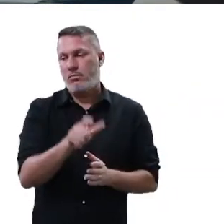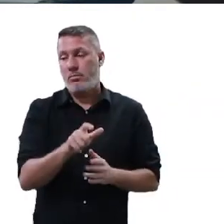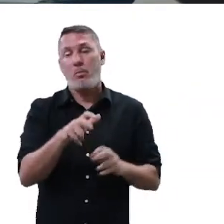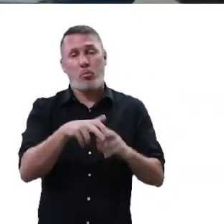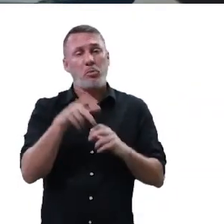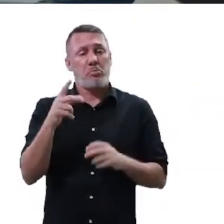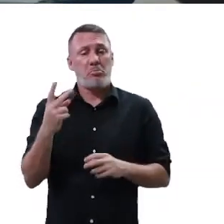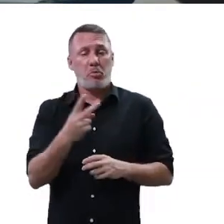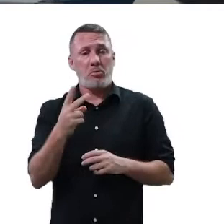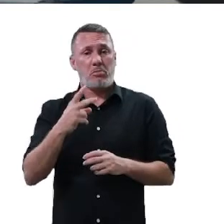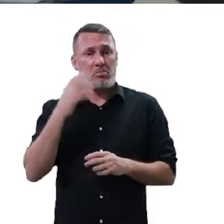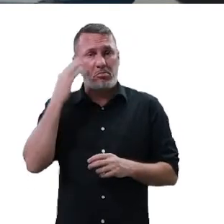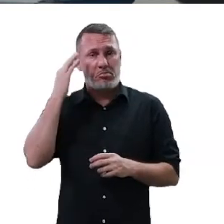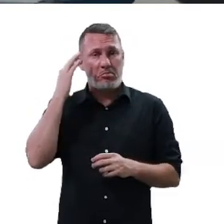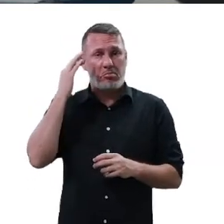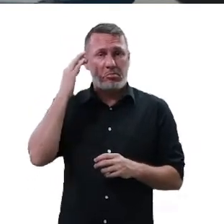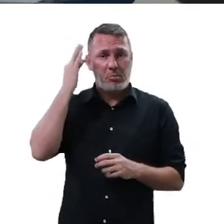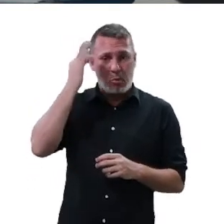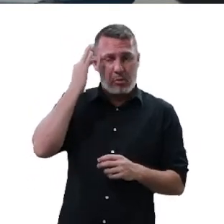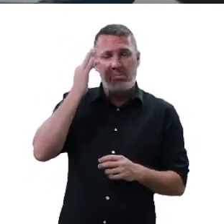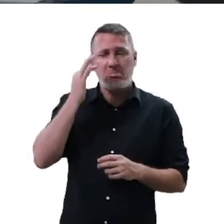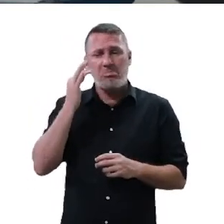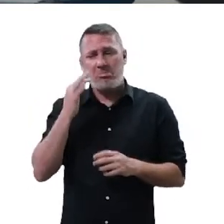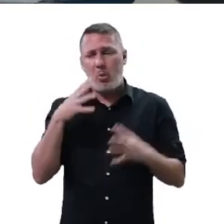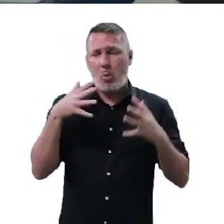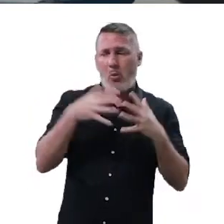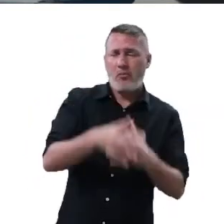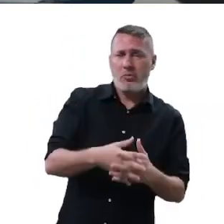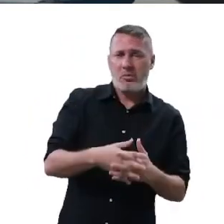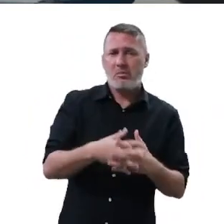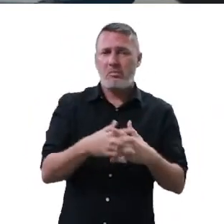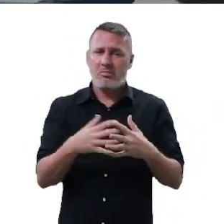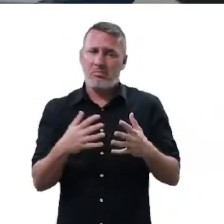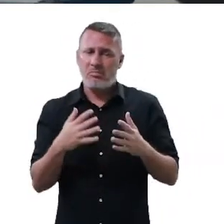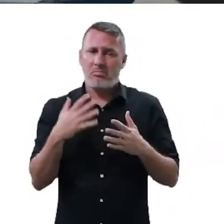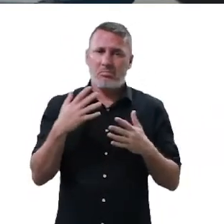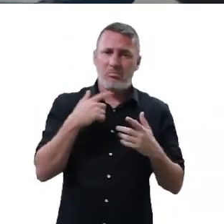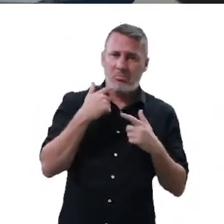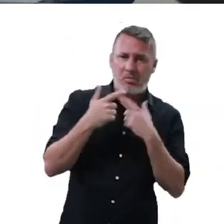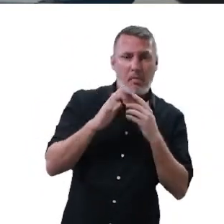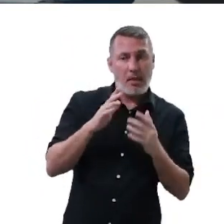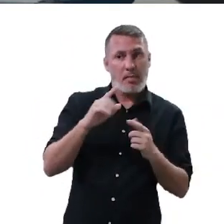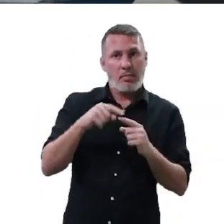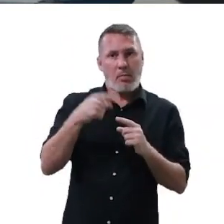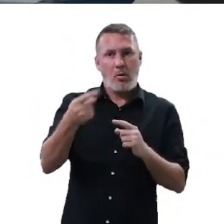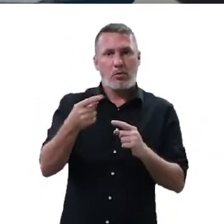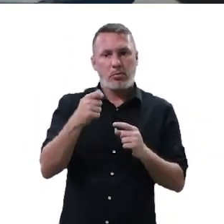existe pertence a isso. Então eles chegavam a uma conclusão meio confusa, mas a gente precisa,